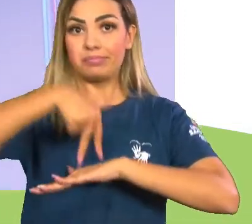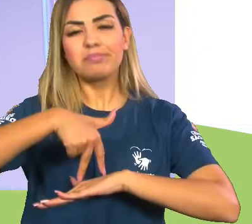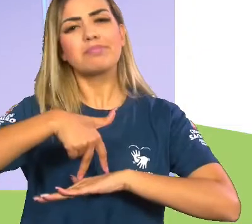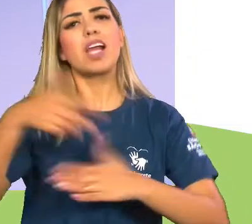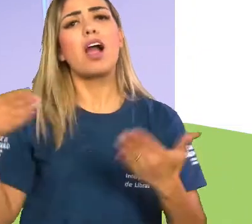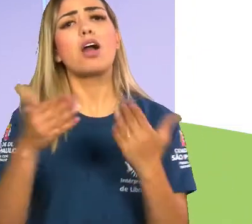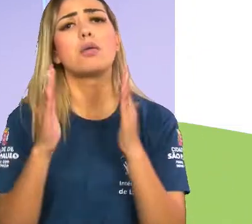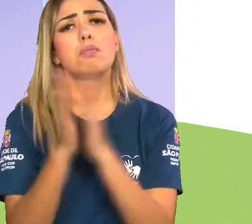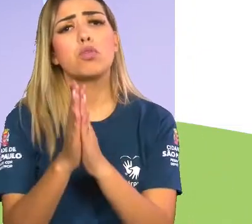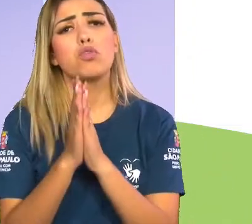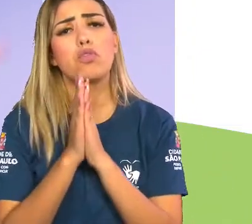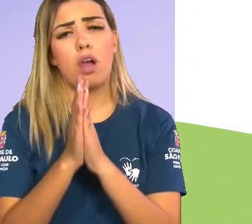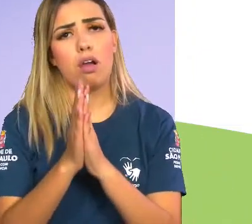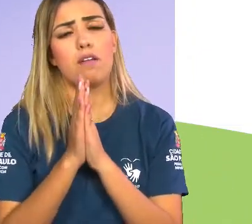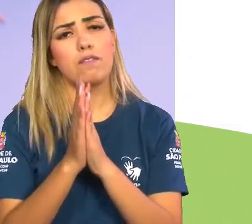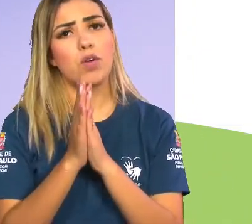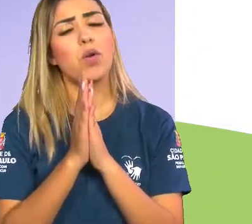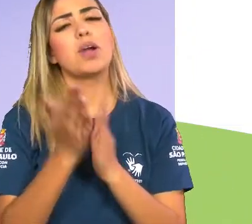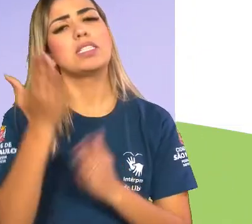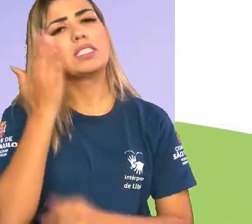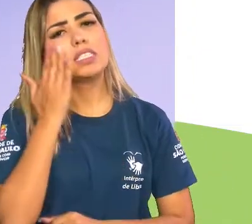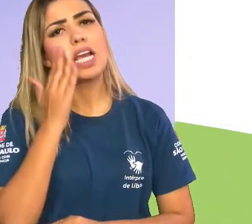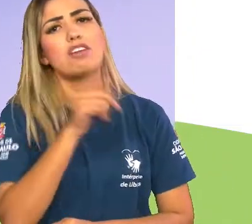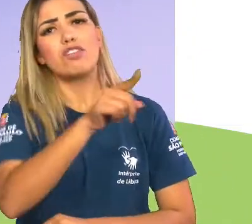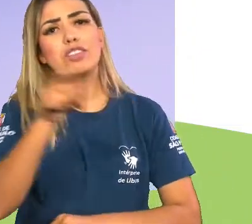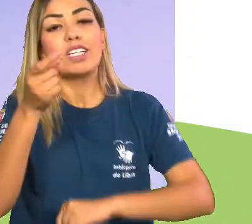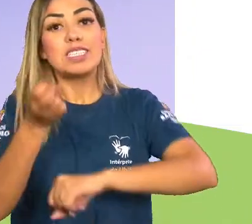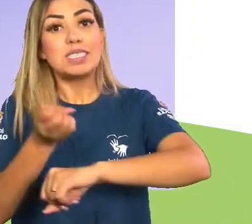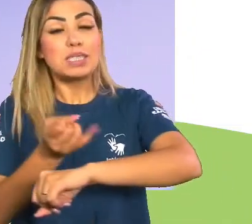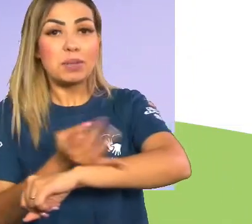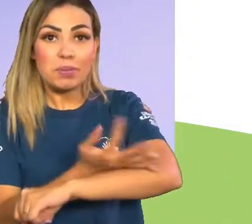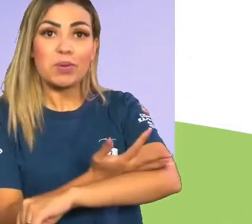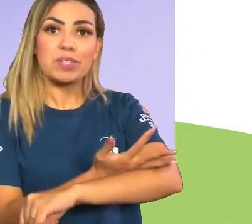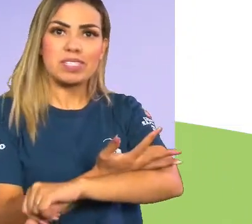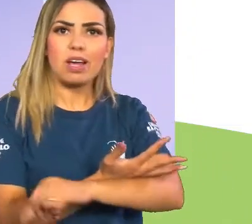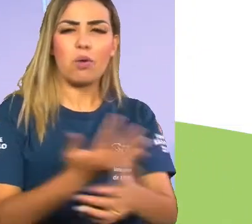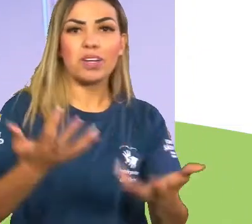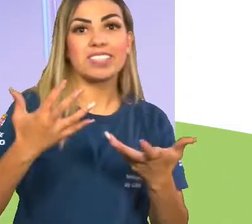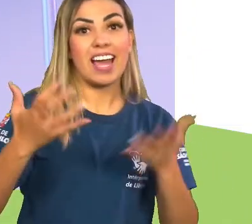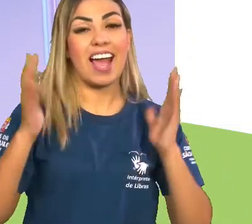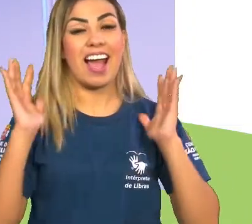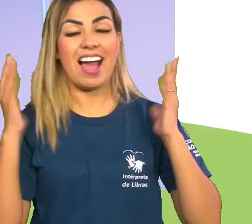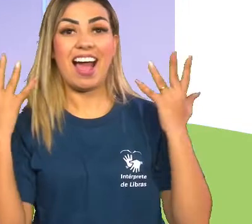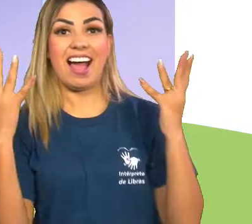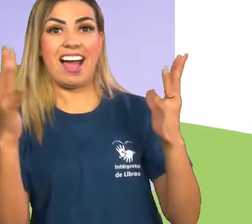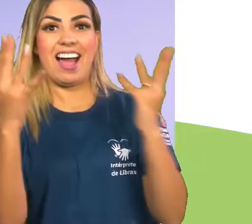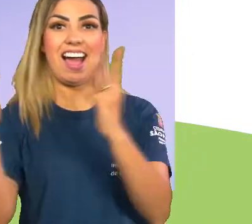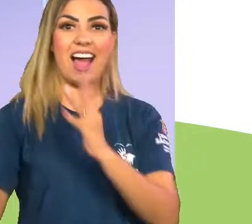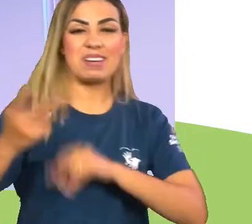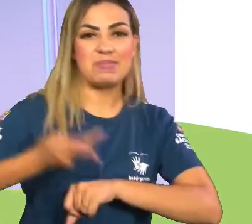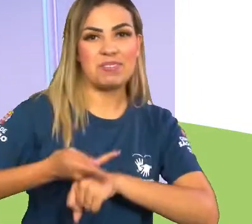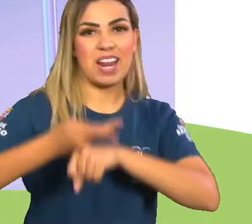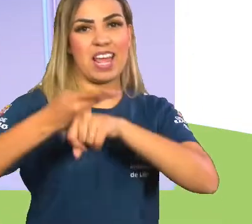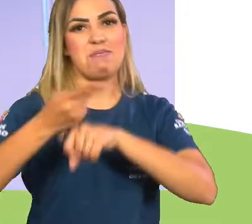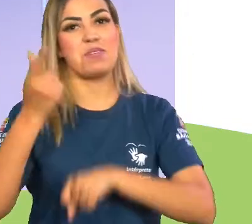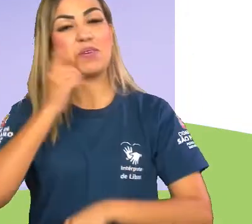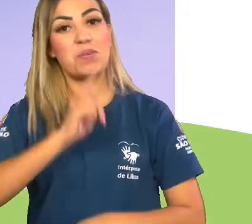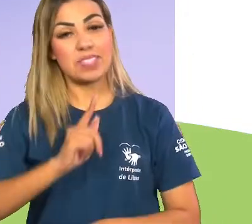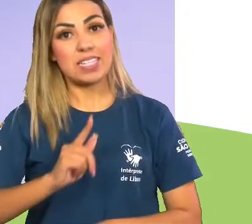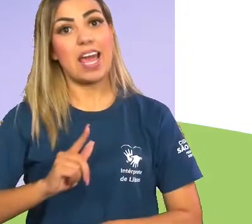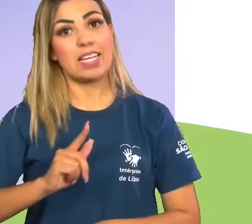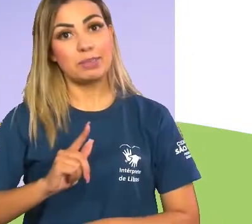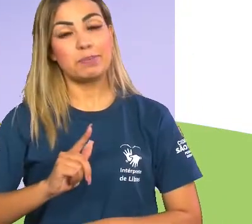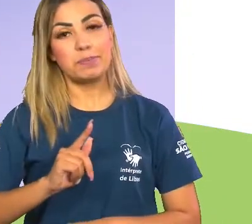imenso favor. A gente sabe da emoção, da vontade de comemorar cada prêmio, mas é fundamental que a gente mantenha as medidas